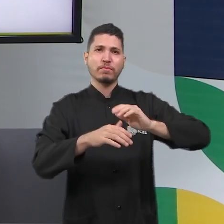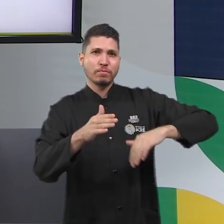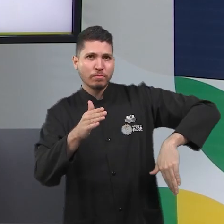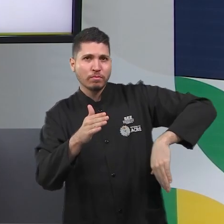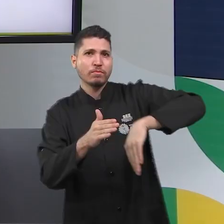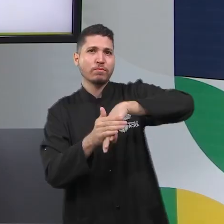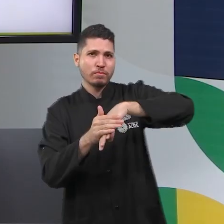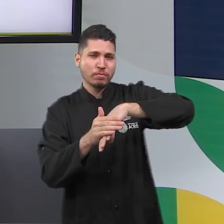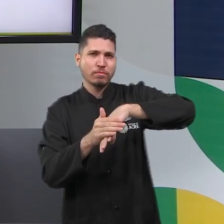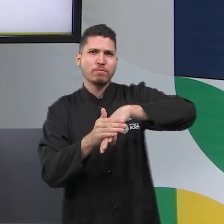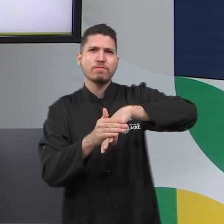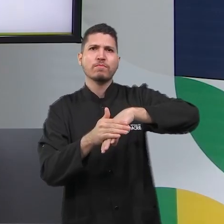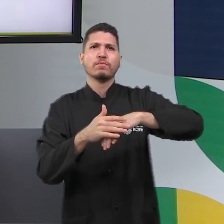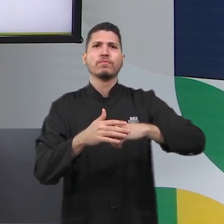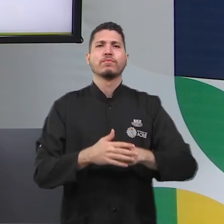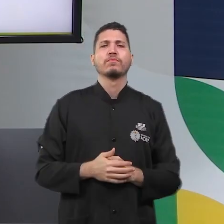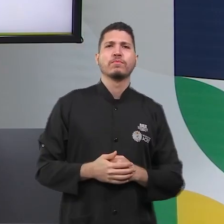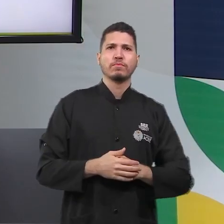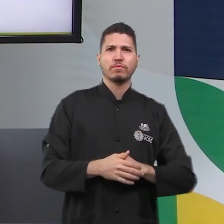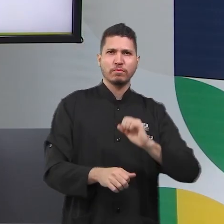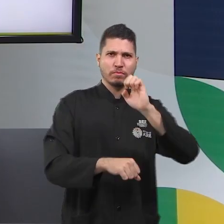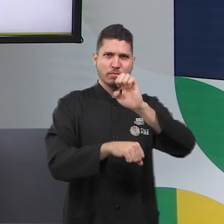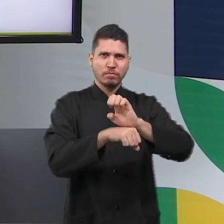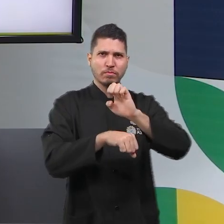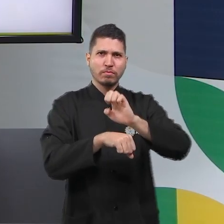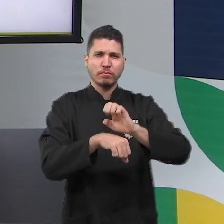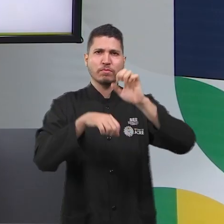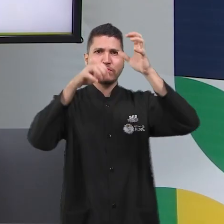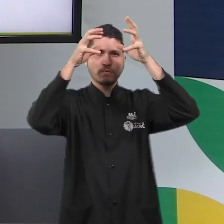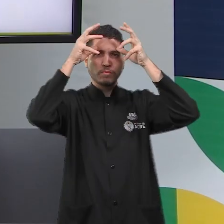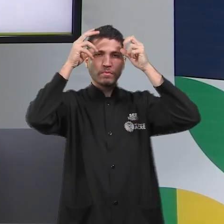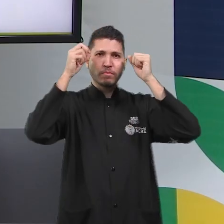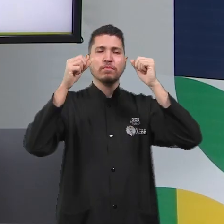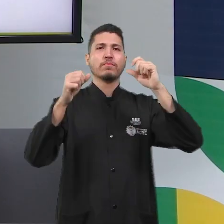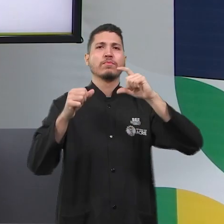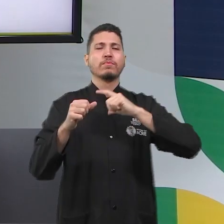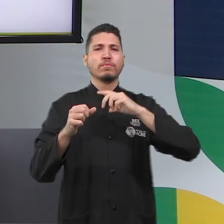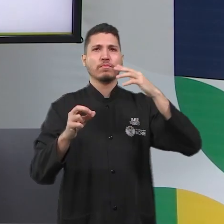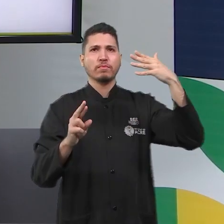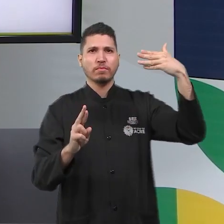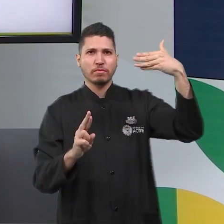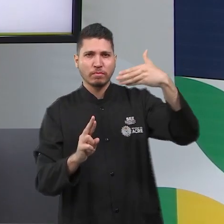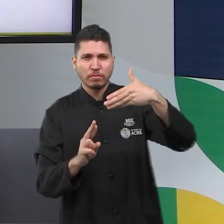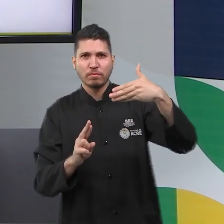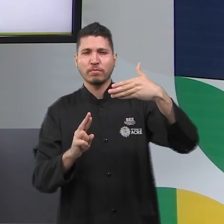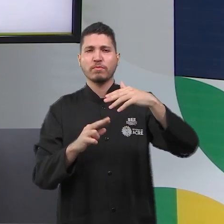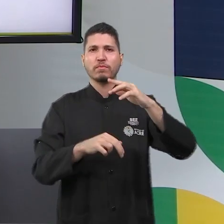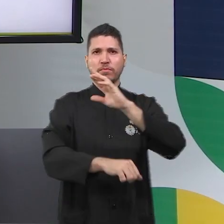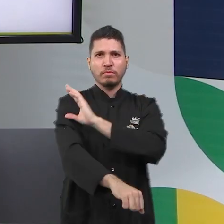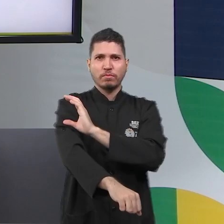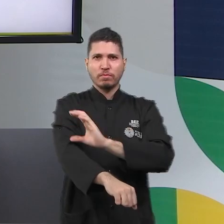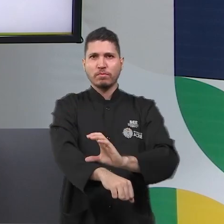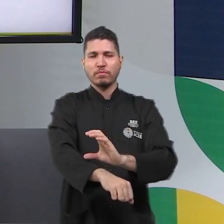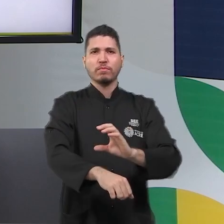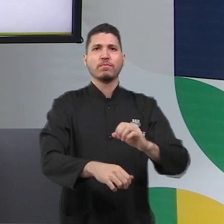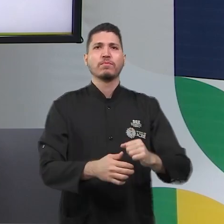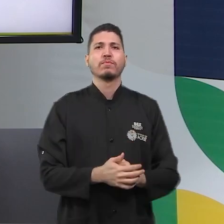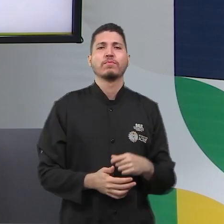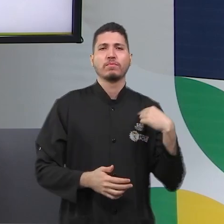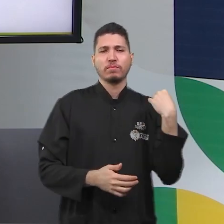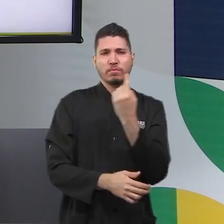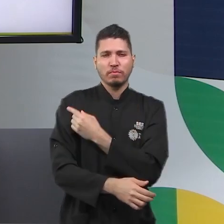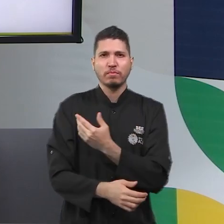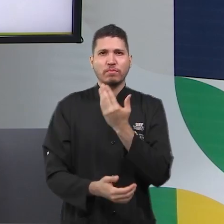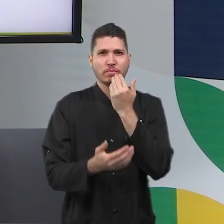gente aqui no nosso estado do Acre, a gente também tem referências culturais, como a nossa culinária, que tem influências fortíssimas dos